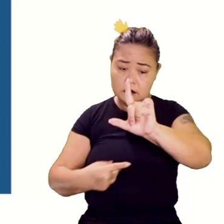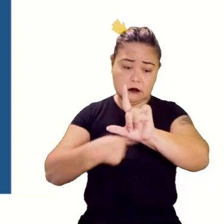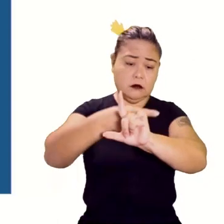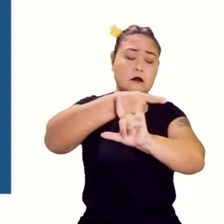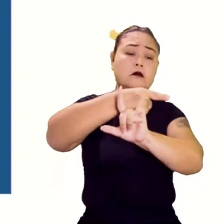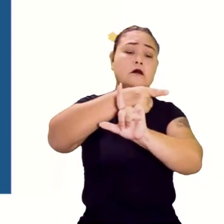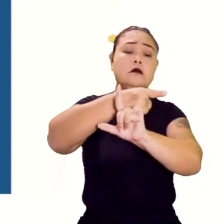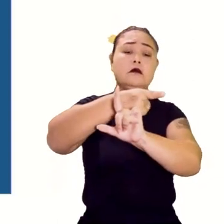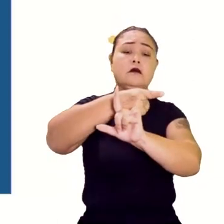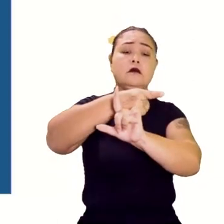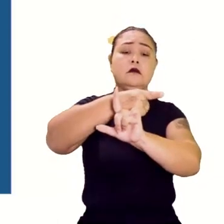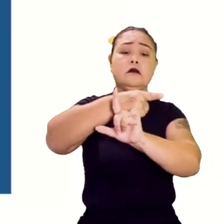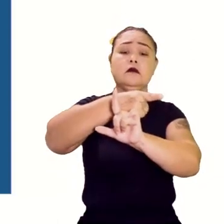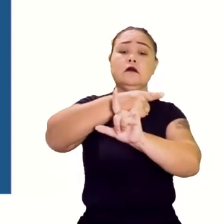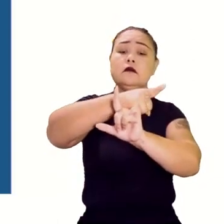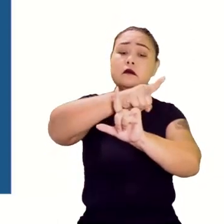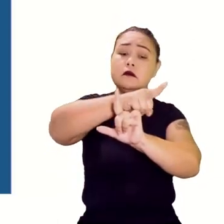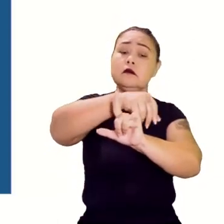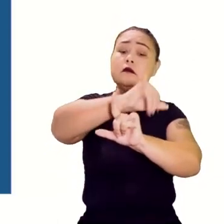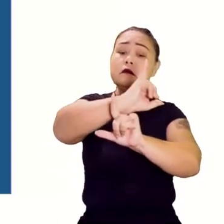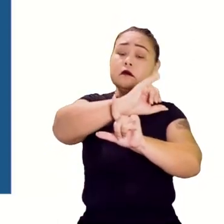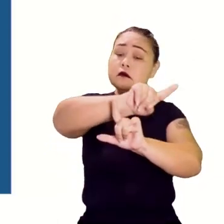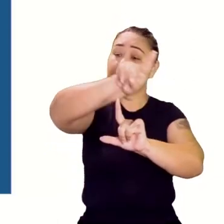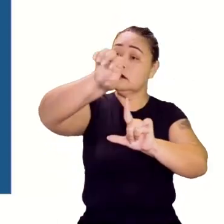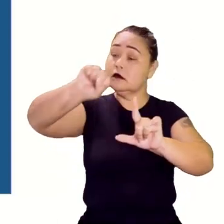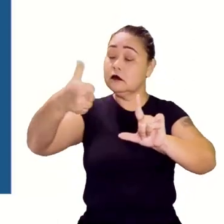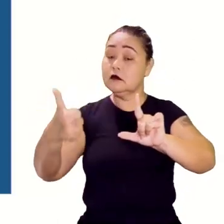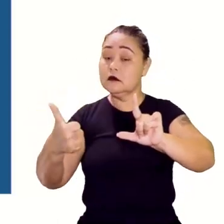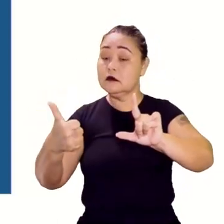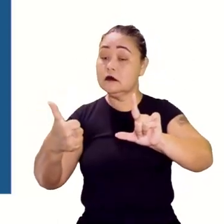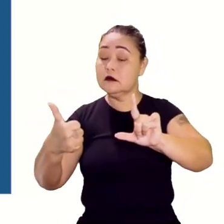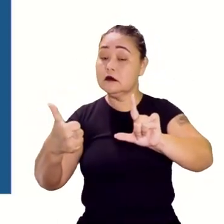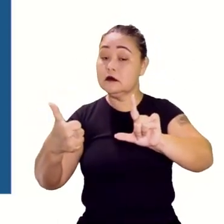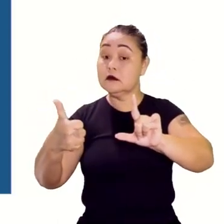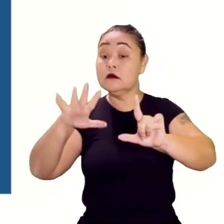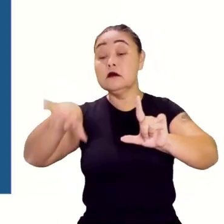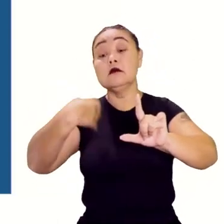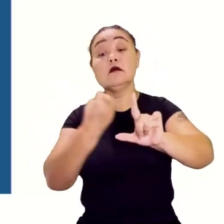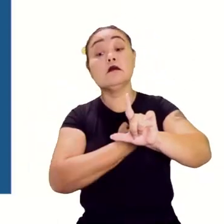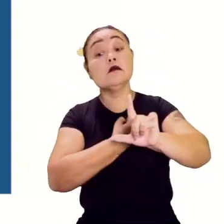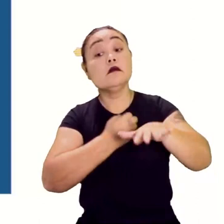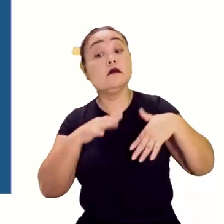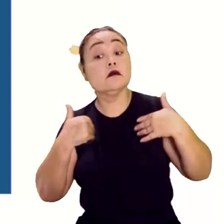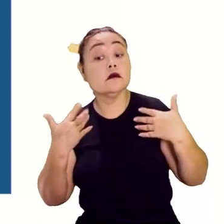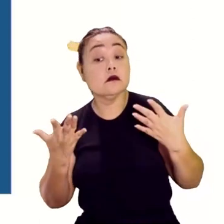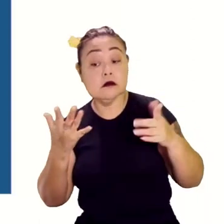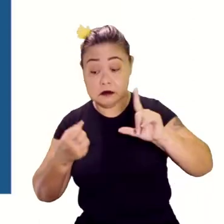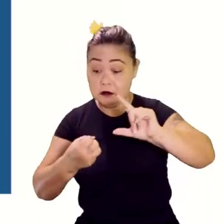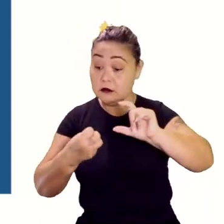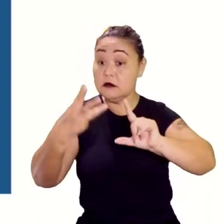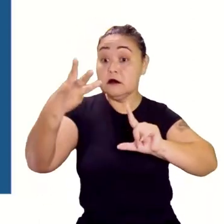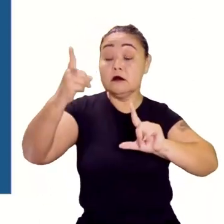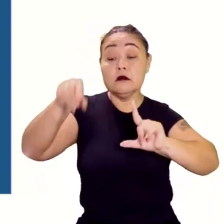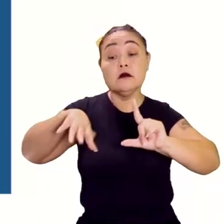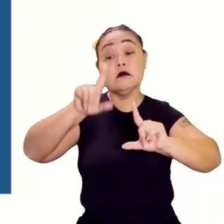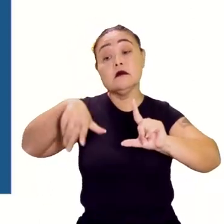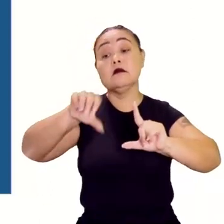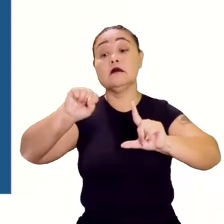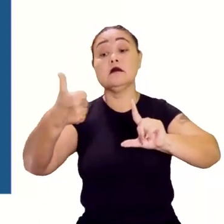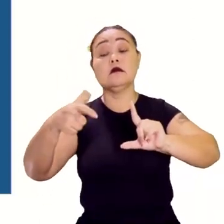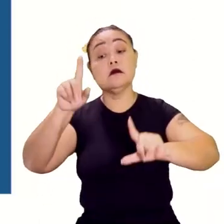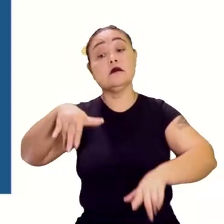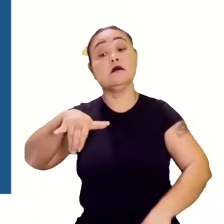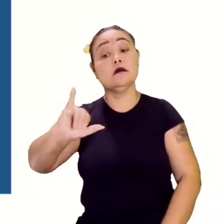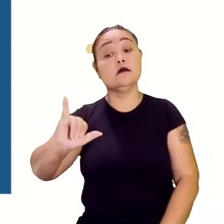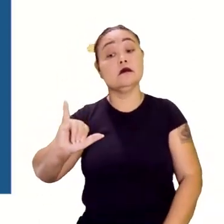giro aqui, ó. 3 elevado a y, que vai dar 81. Qual é o número que eu elevo 3 que dá 81? Quatro. Só se o